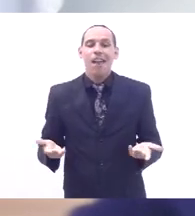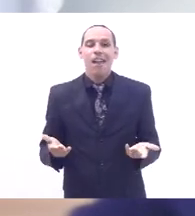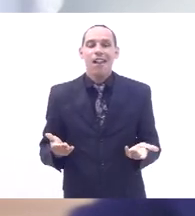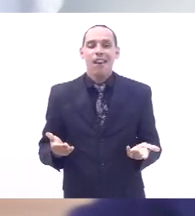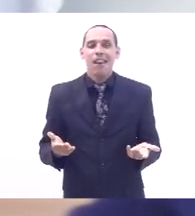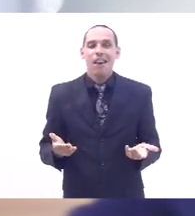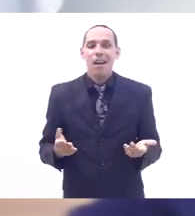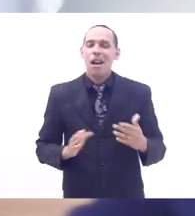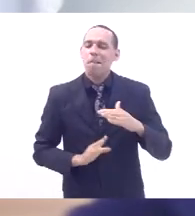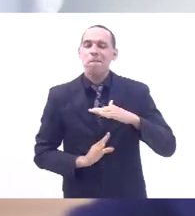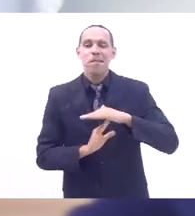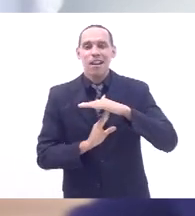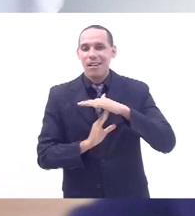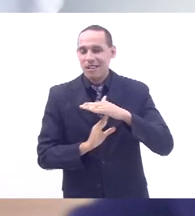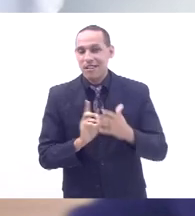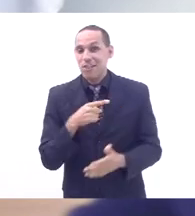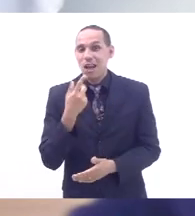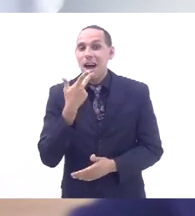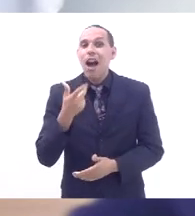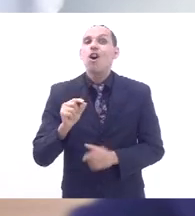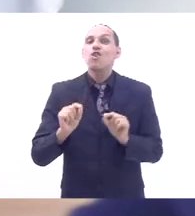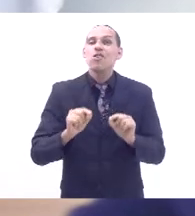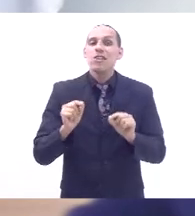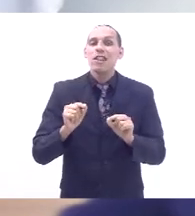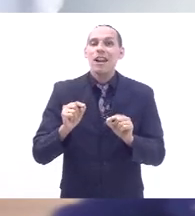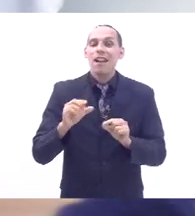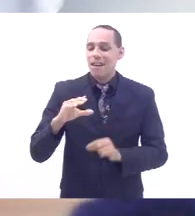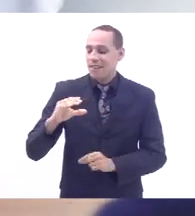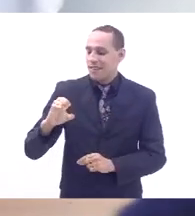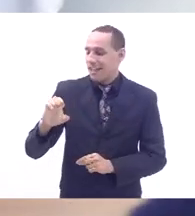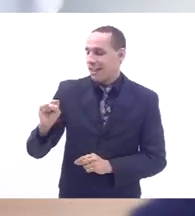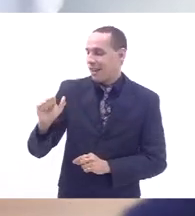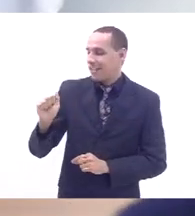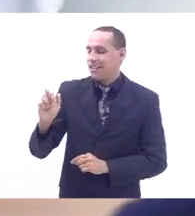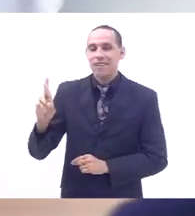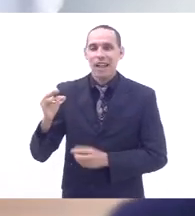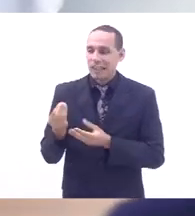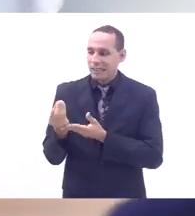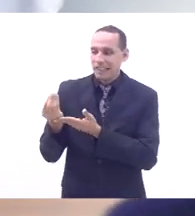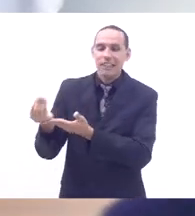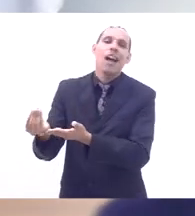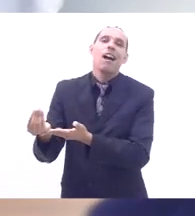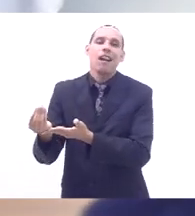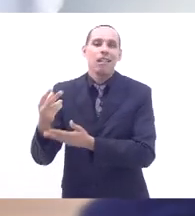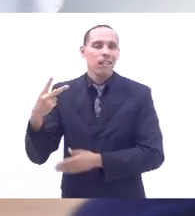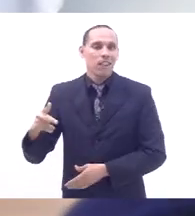tem que falar e dar a César o que é de César. E eu